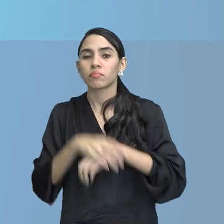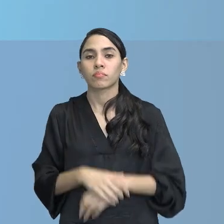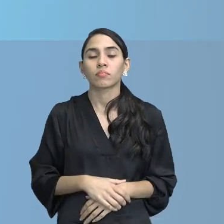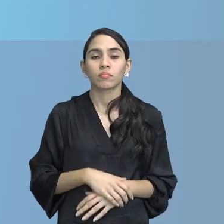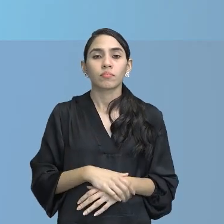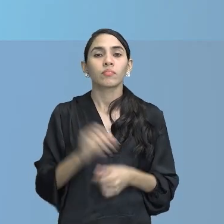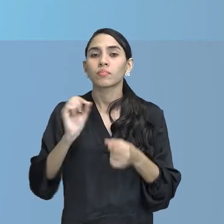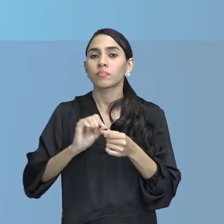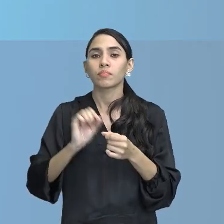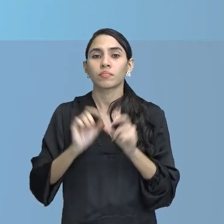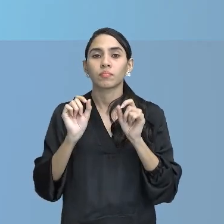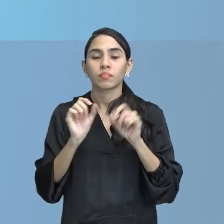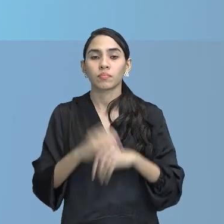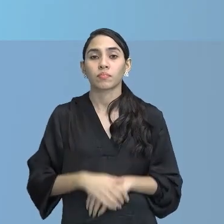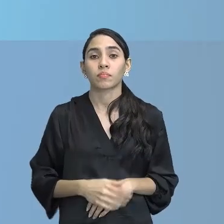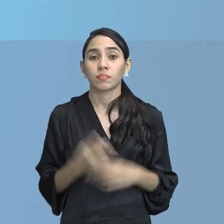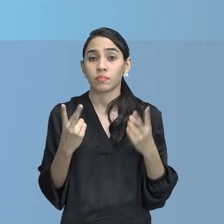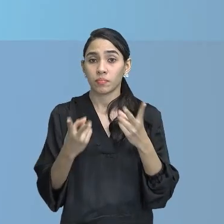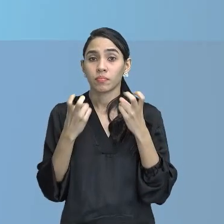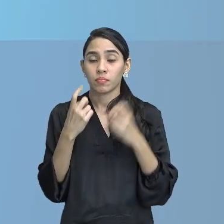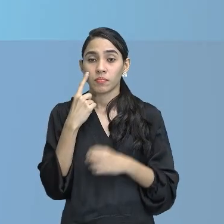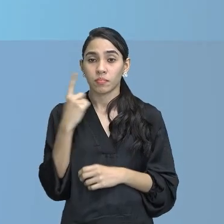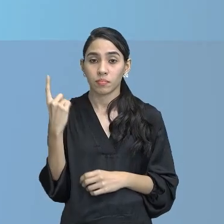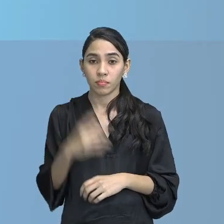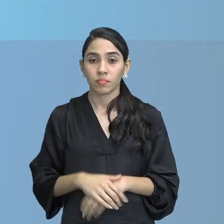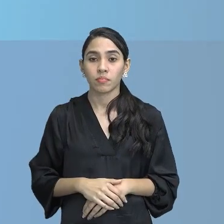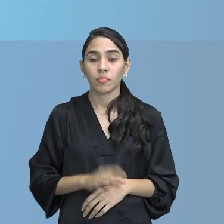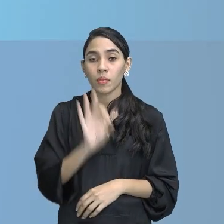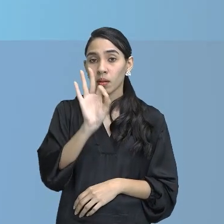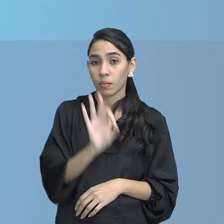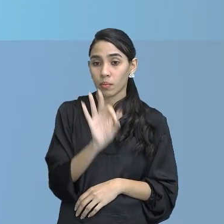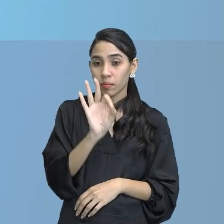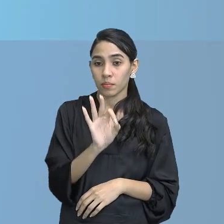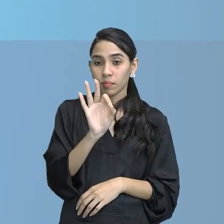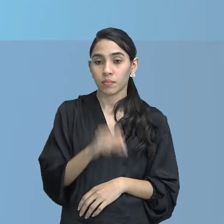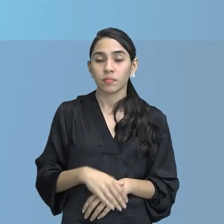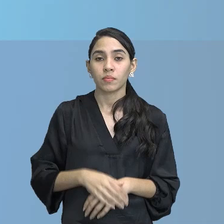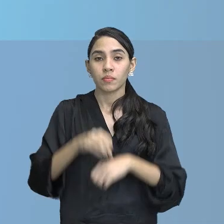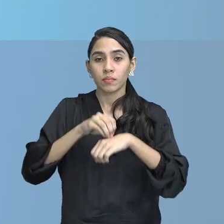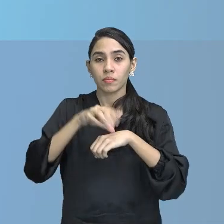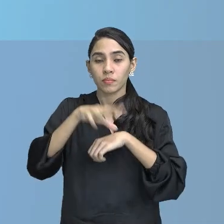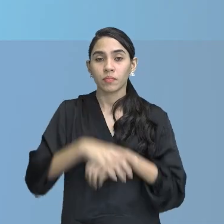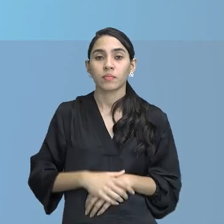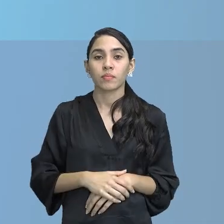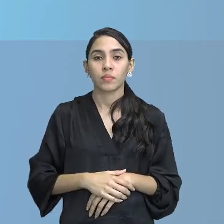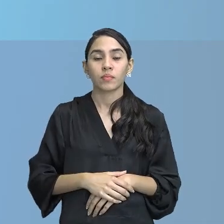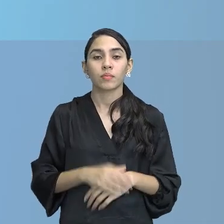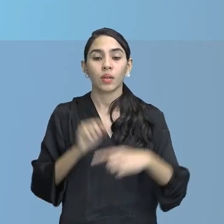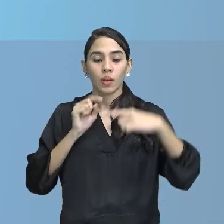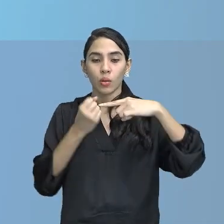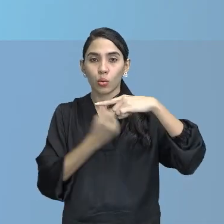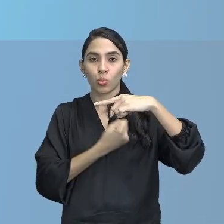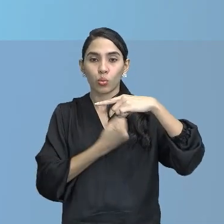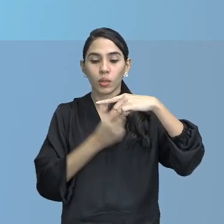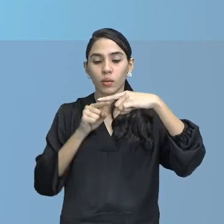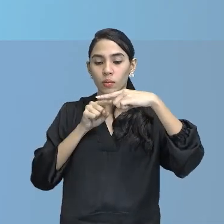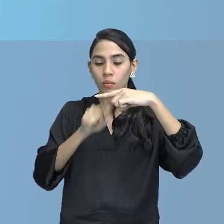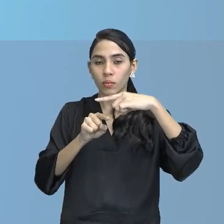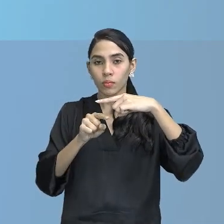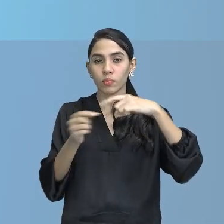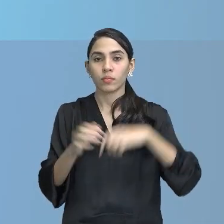a gente faz? Vejam aqui com a gente. As porcentagens são indicadas pelo numerador seguido